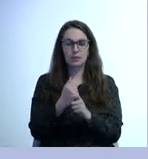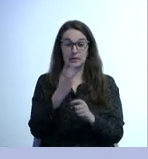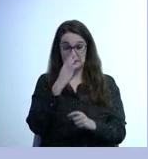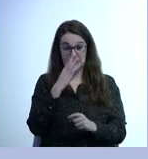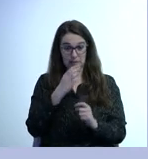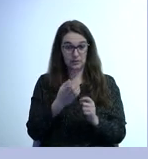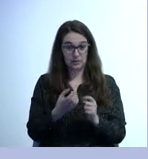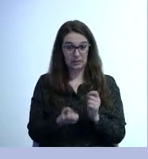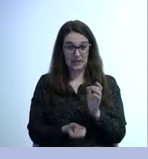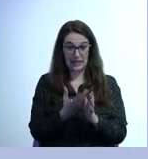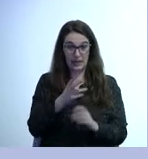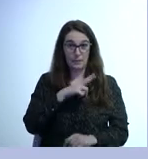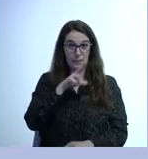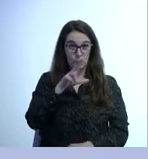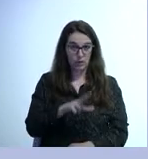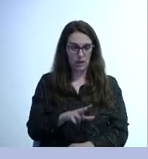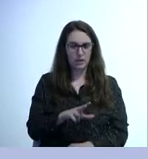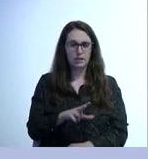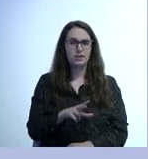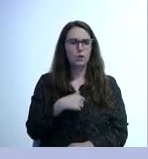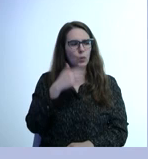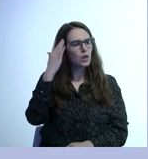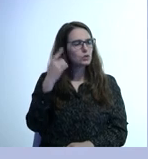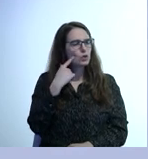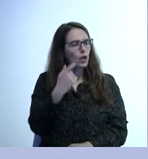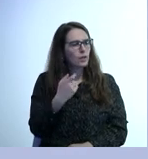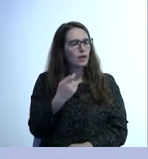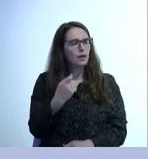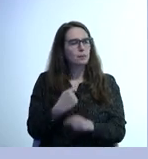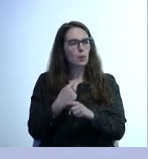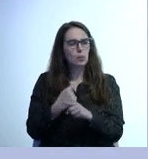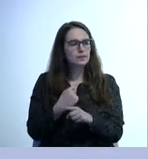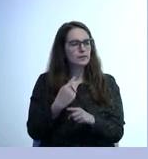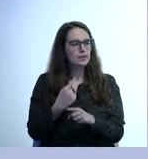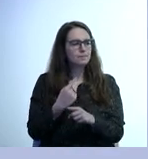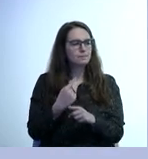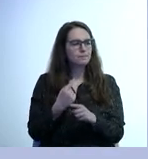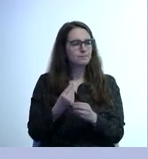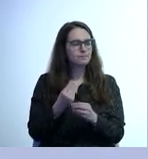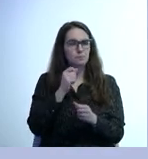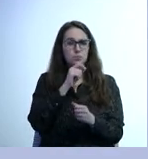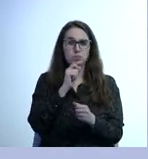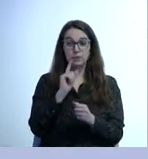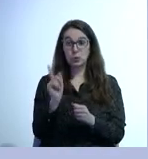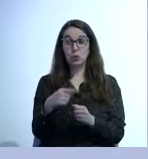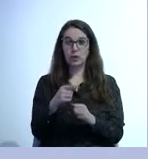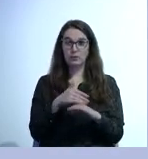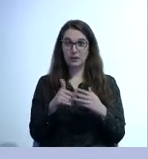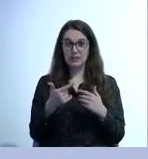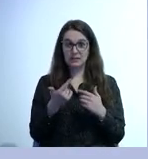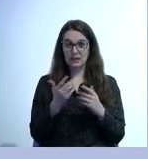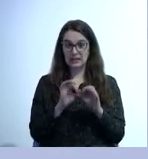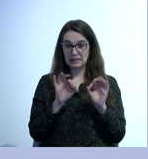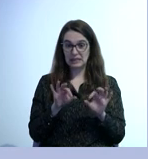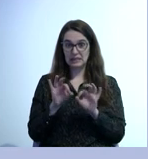em Portugal. Eu acho que isso é assim, uma coisa que poderia generalizar, se calhar, a todos, porque todos os que estão